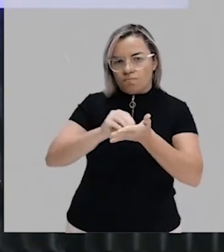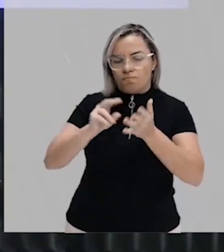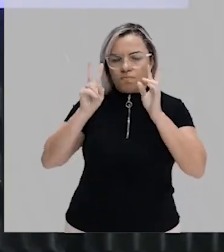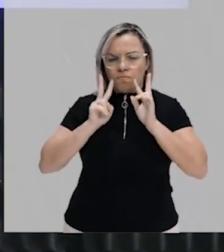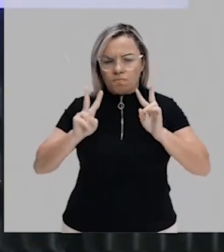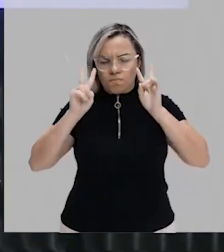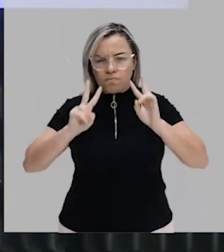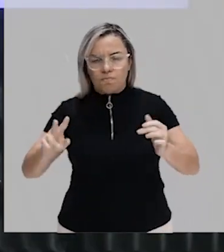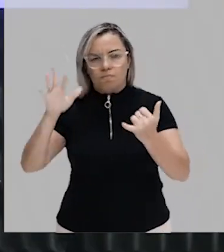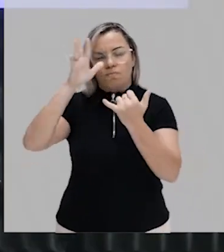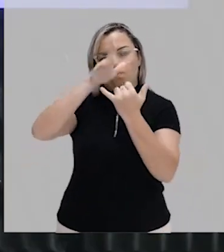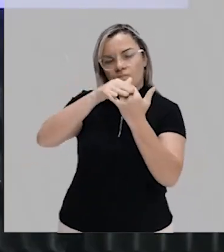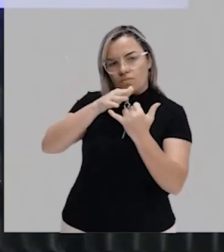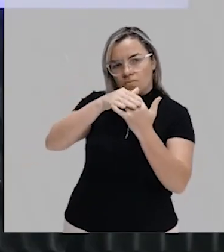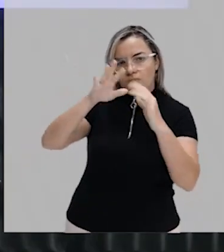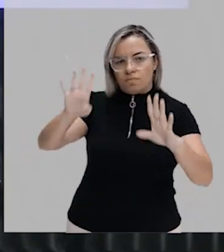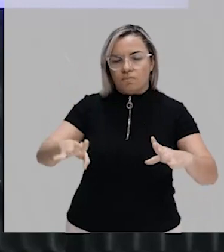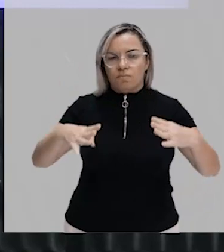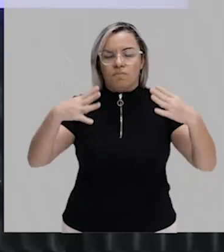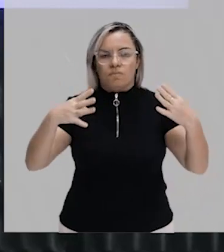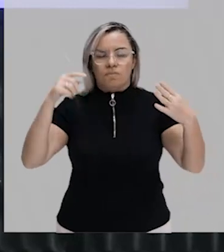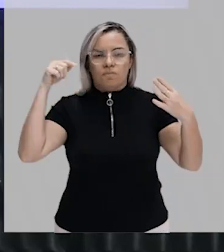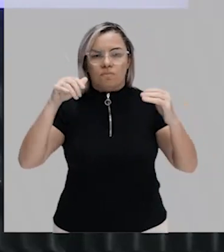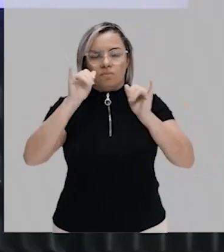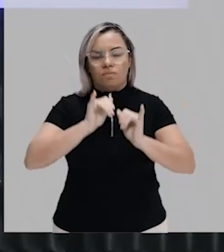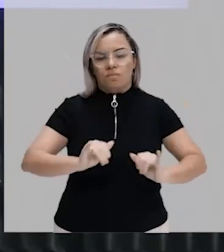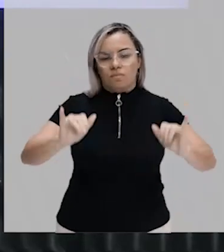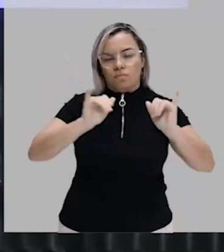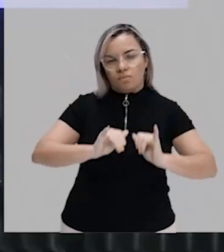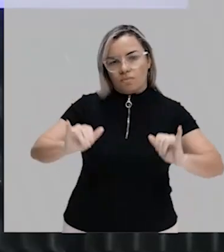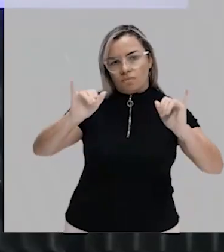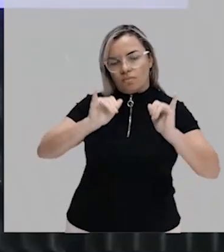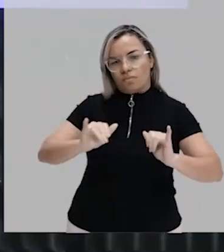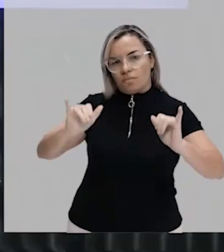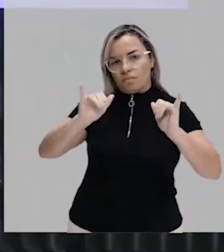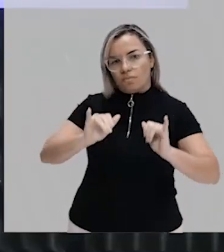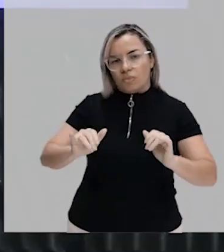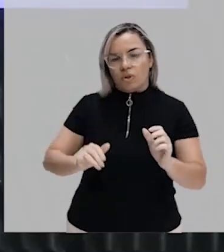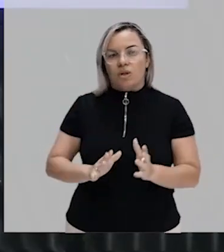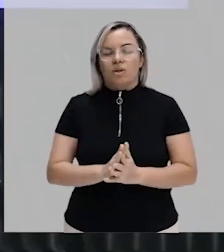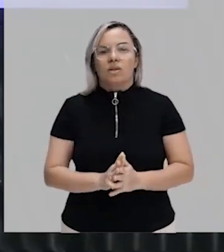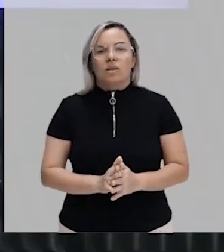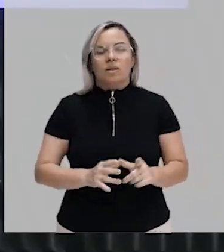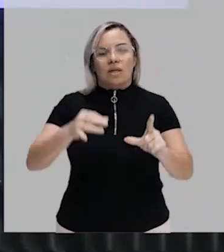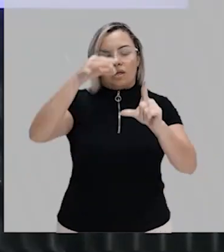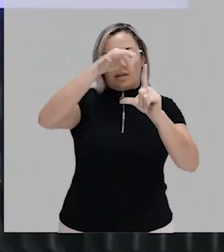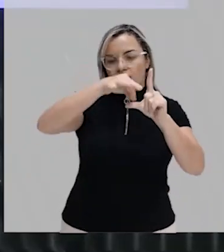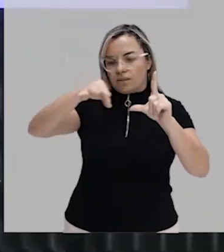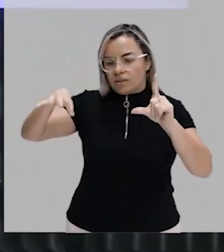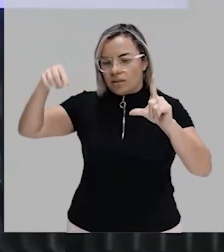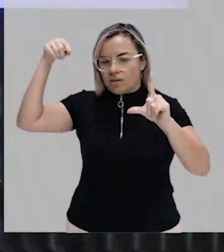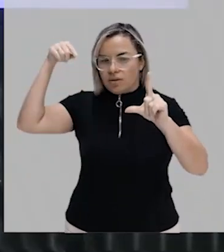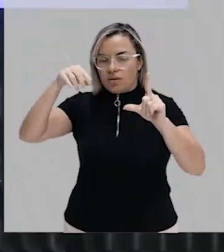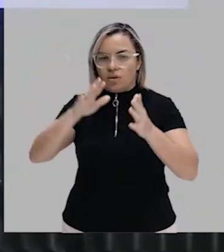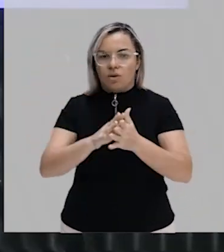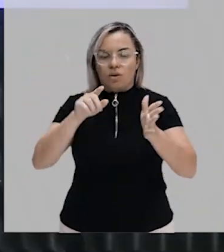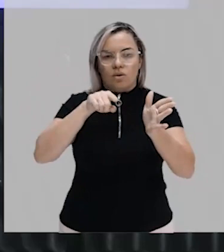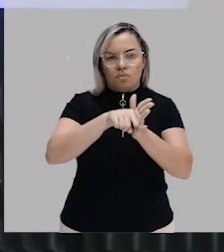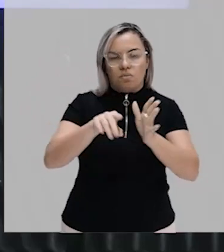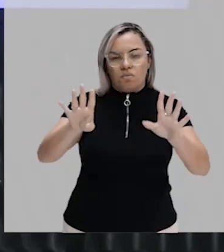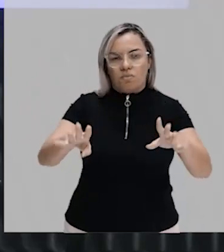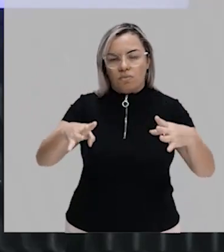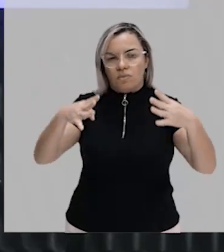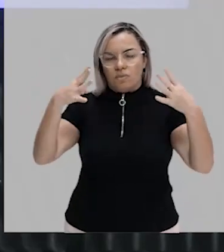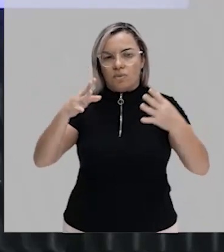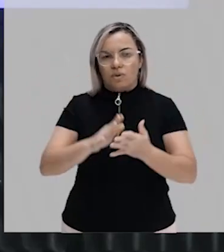vídeo, certo? Atento. Aí, aquela informação gráfica, aquela tabela ou aquela questão que chamar a sua atenção, você